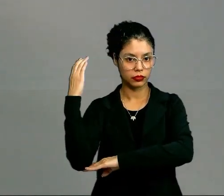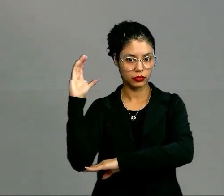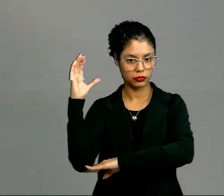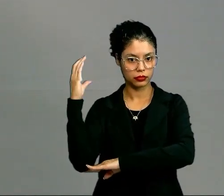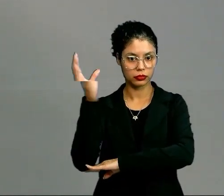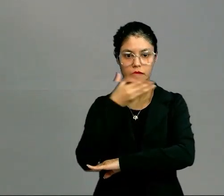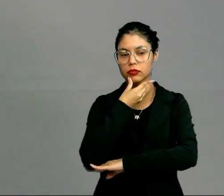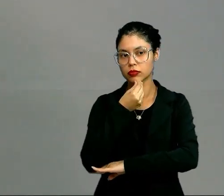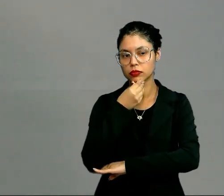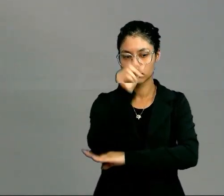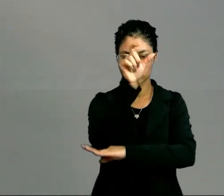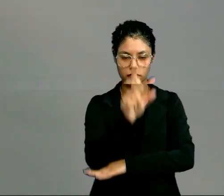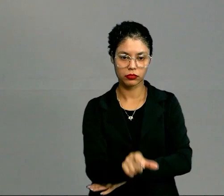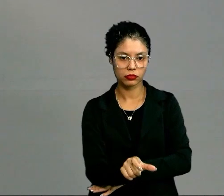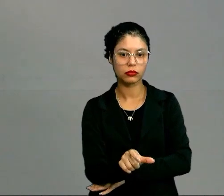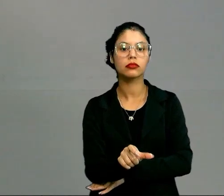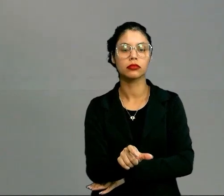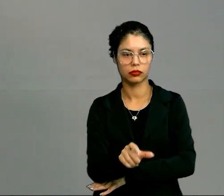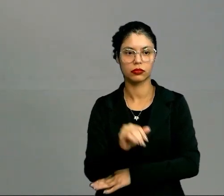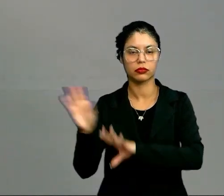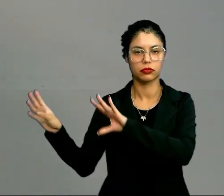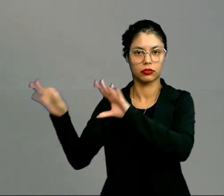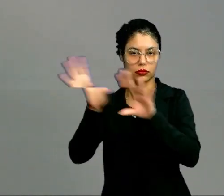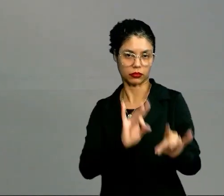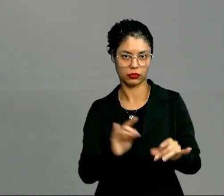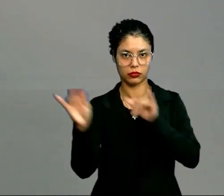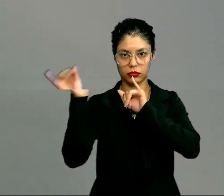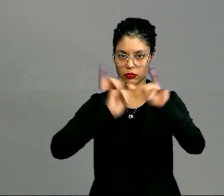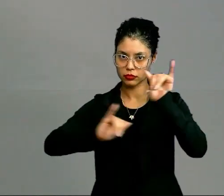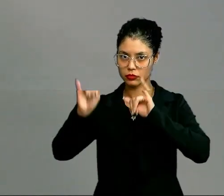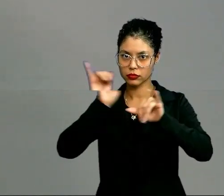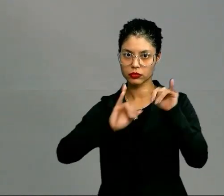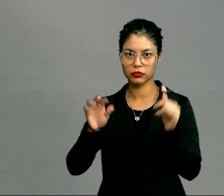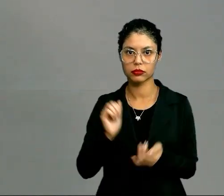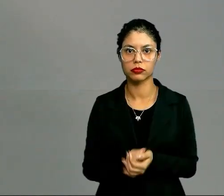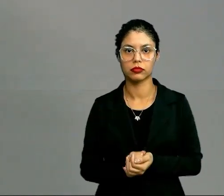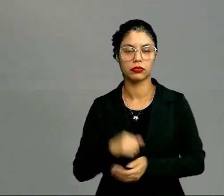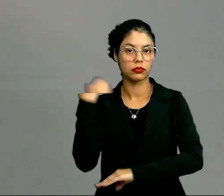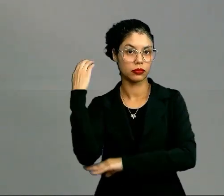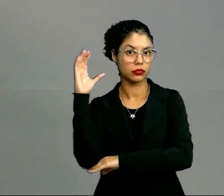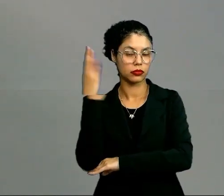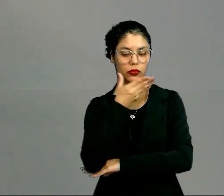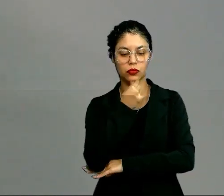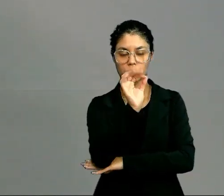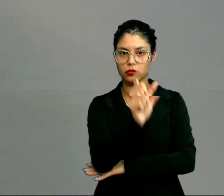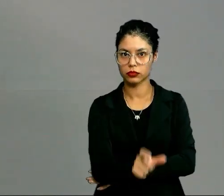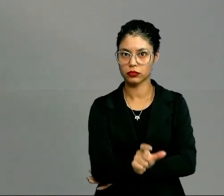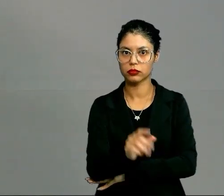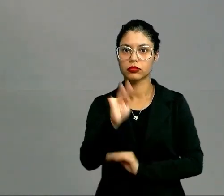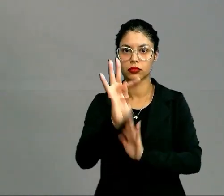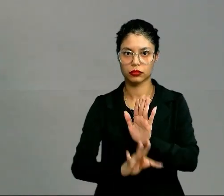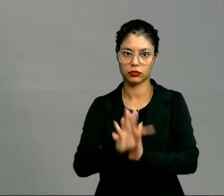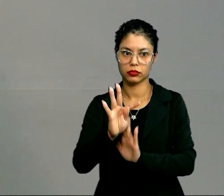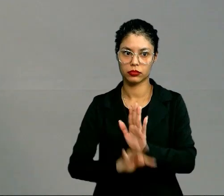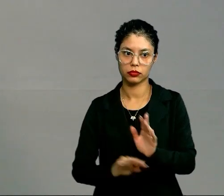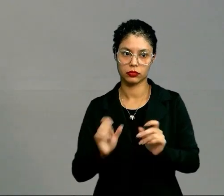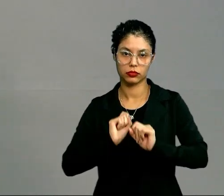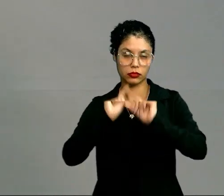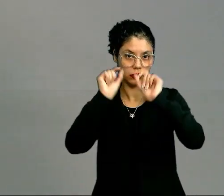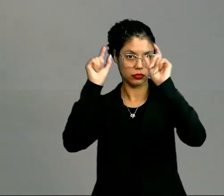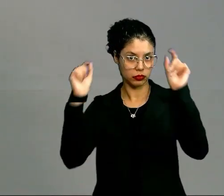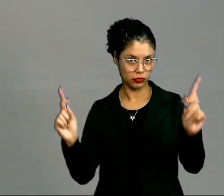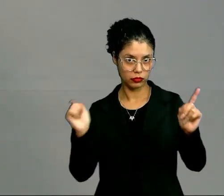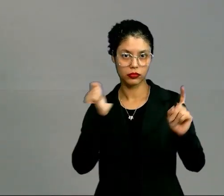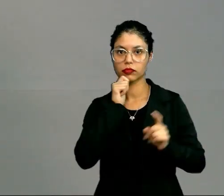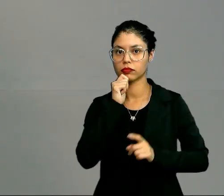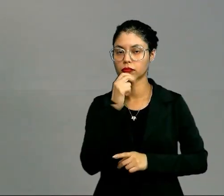Cientistas. Gente, quando eu falo de cientista trazendo uma informação, se o cientista aqui apareceu no texto, ele brilhou aqui,